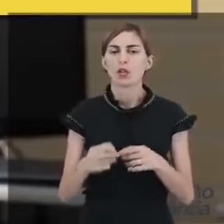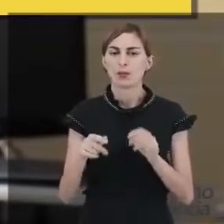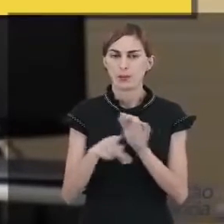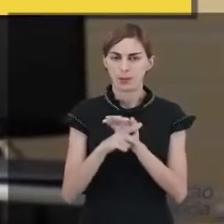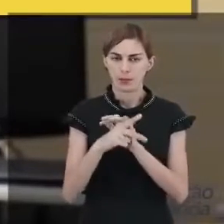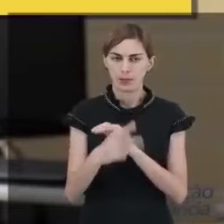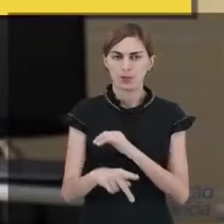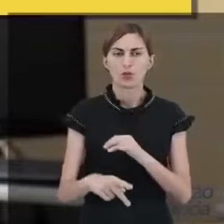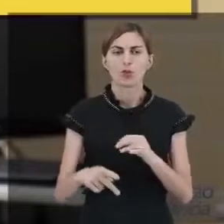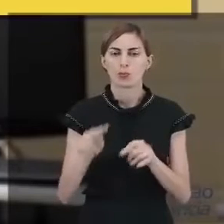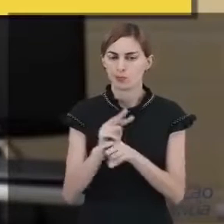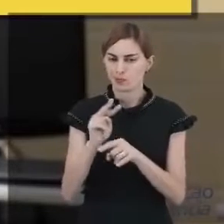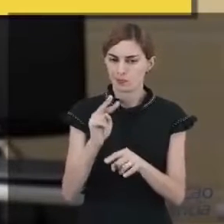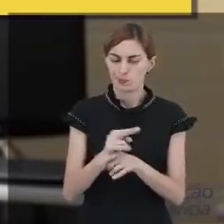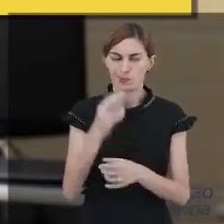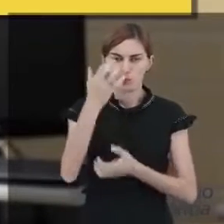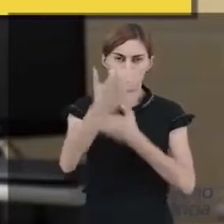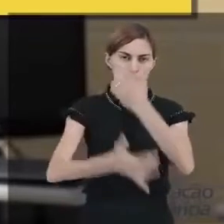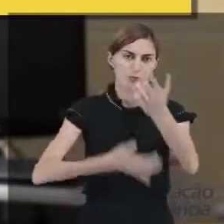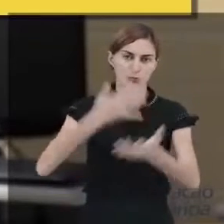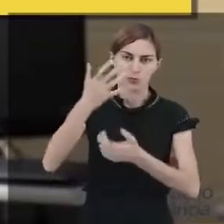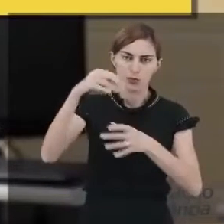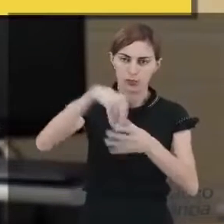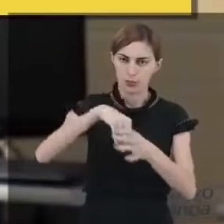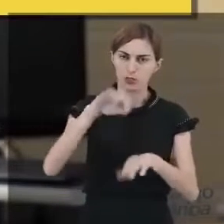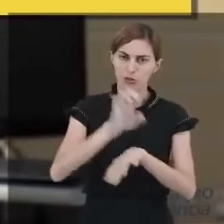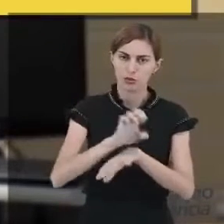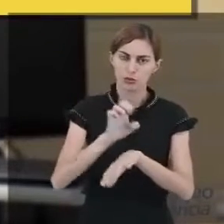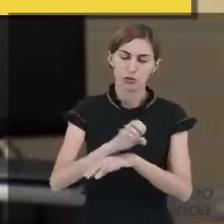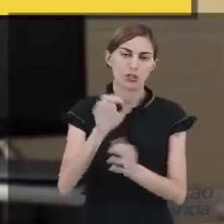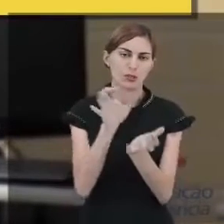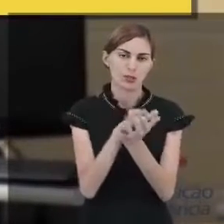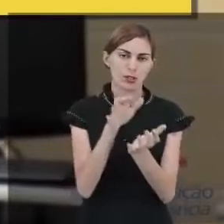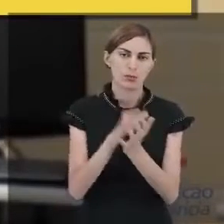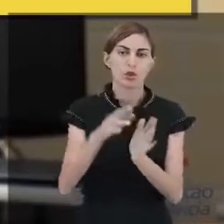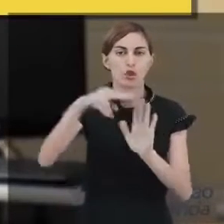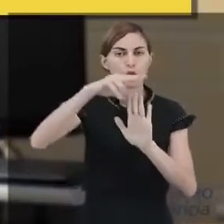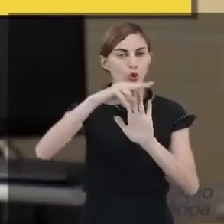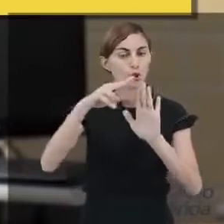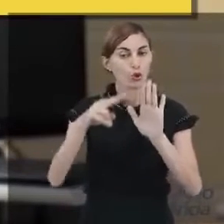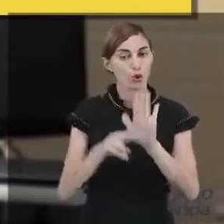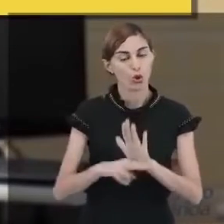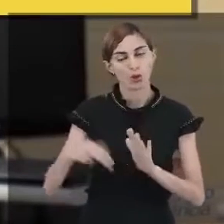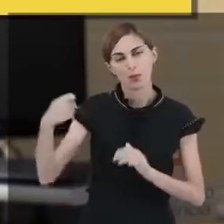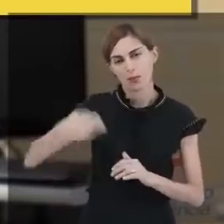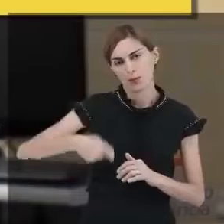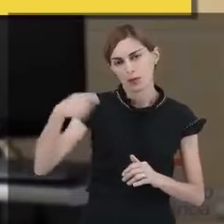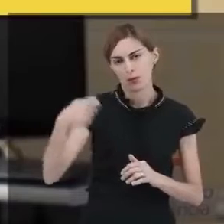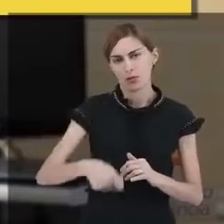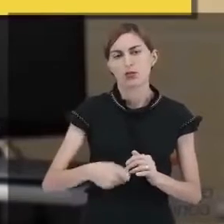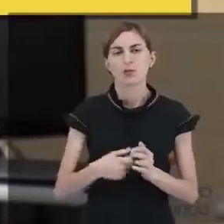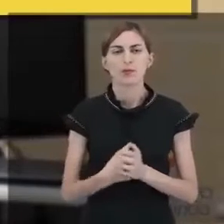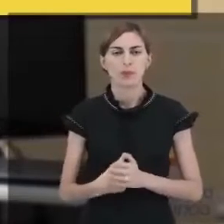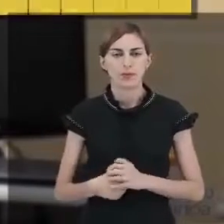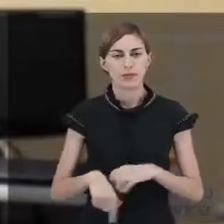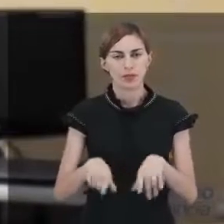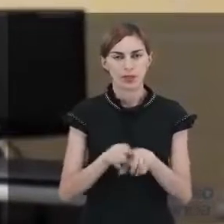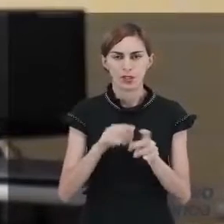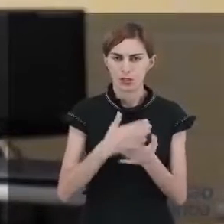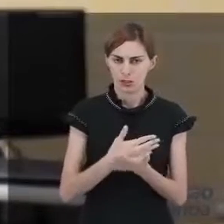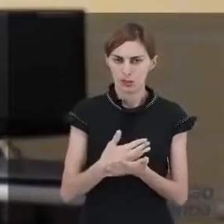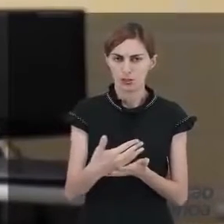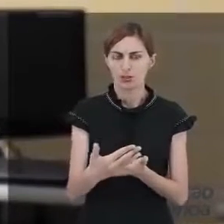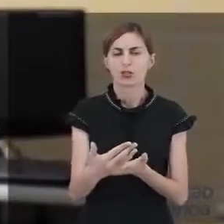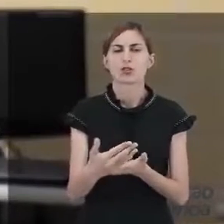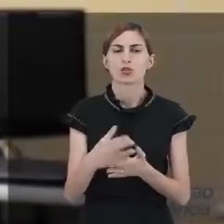questão da prevenção de incêndio no estado de Pernambuco, as exigências de norma para as edificações. Tá? De início, logo